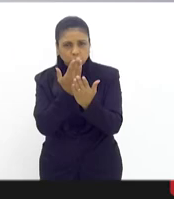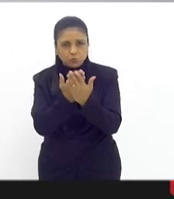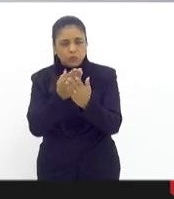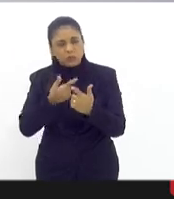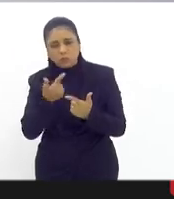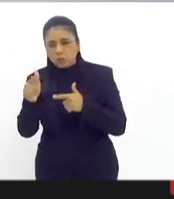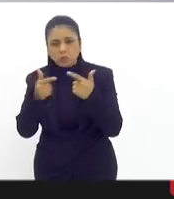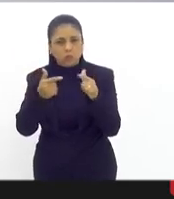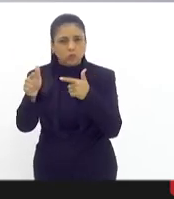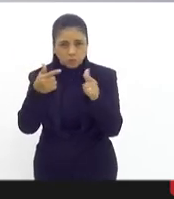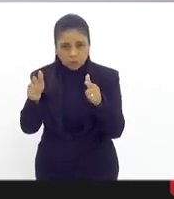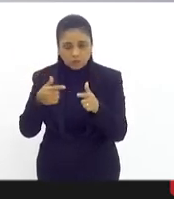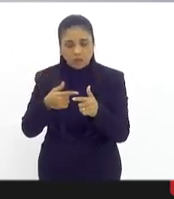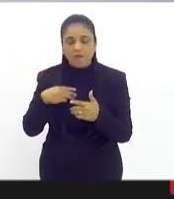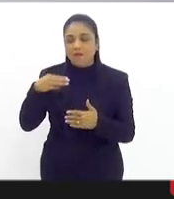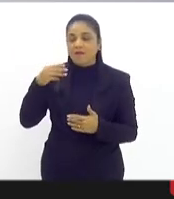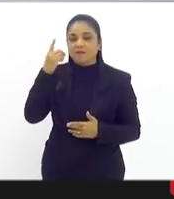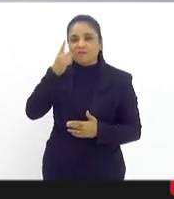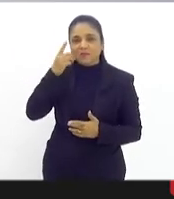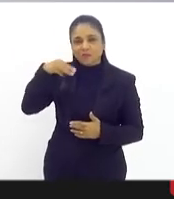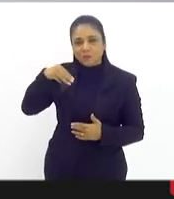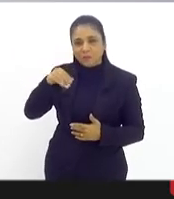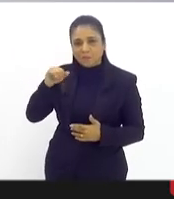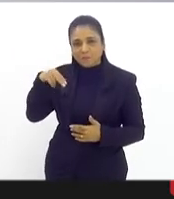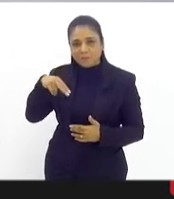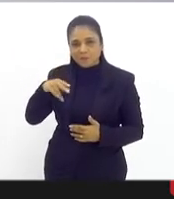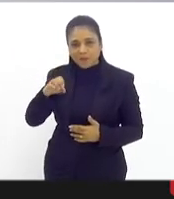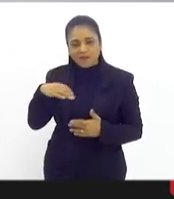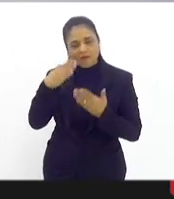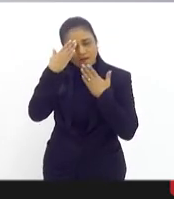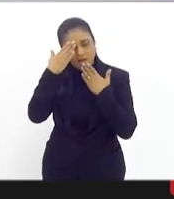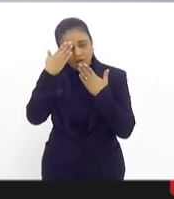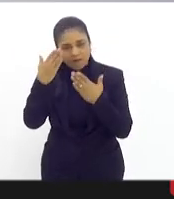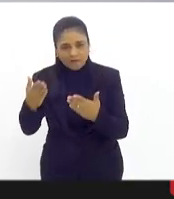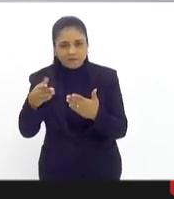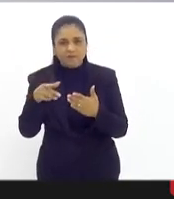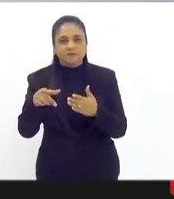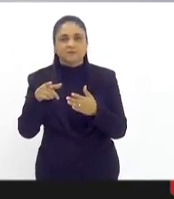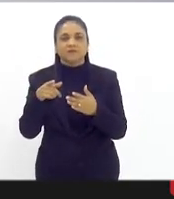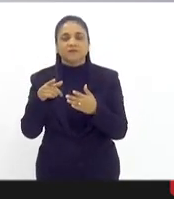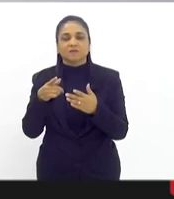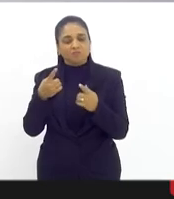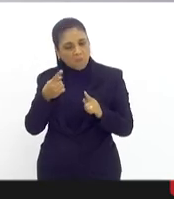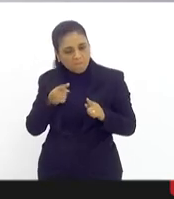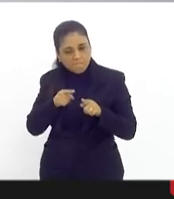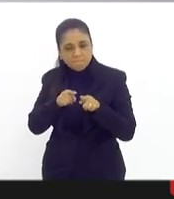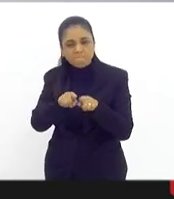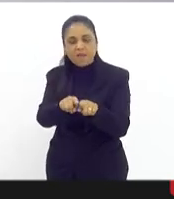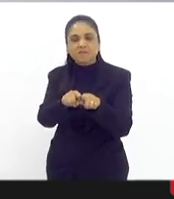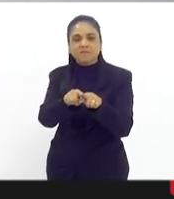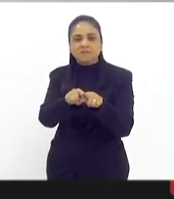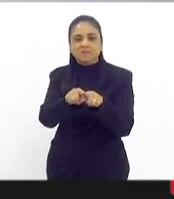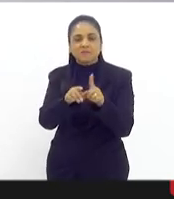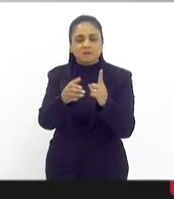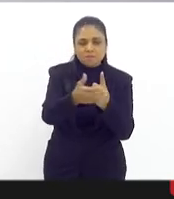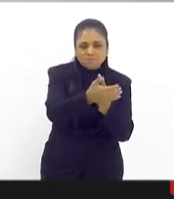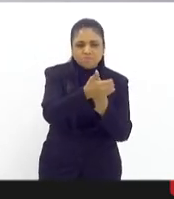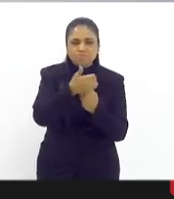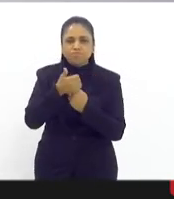Então, Mink, eu quero, assim, acho que em nome de todos, te agradecer mais uma vez por encampar essa que é mais uma das